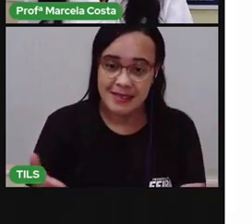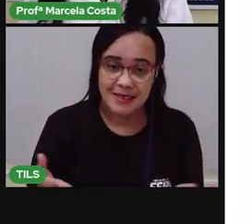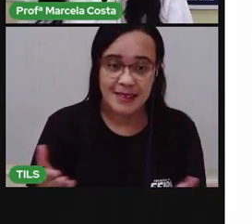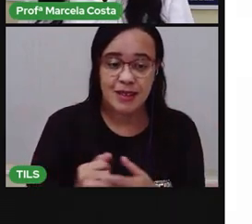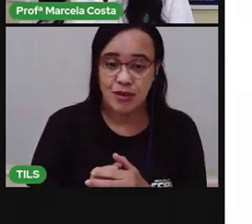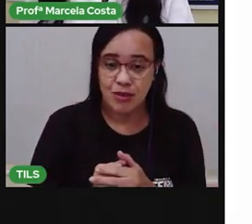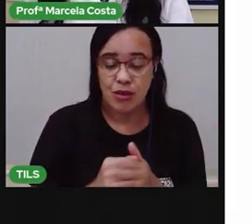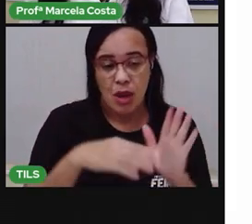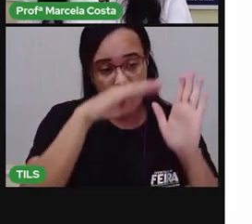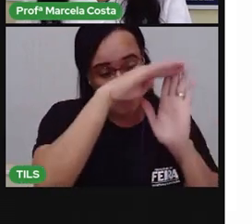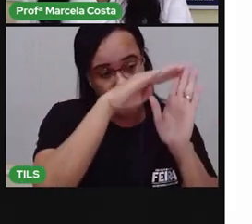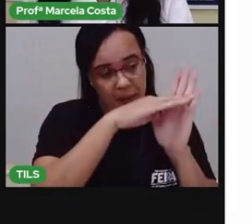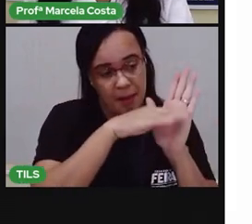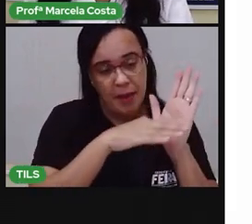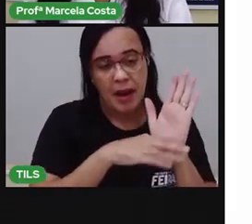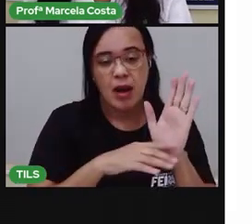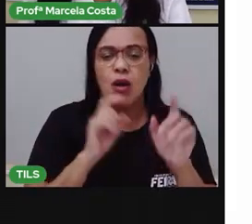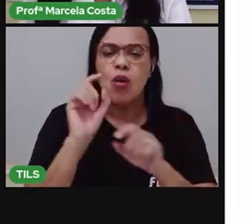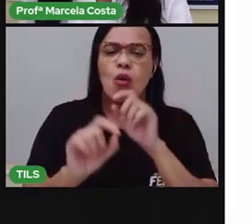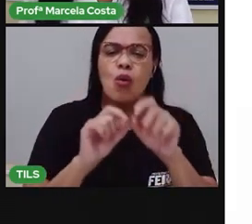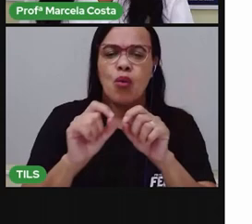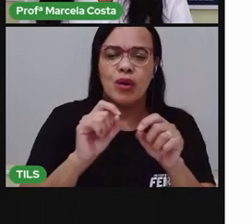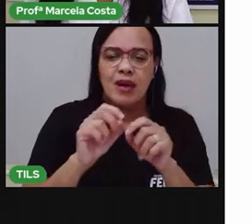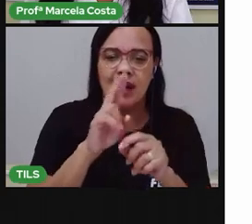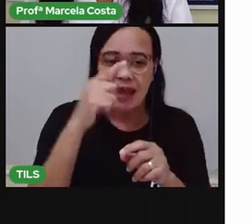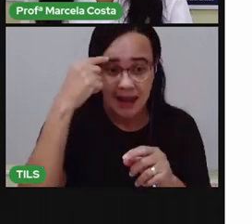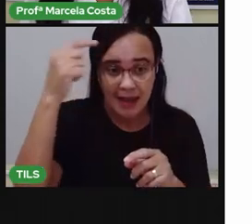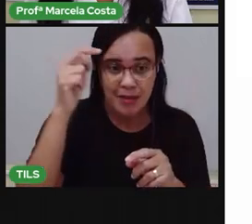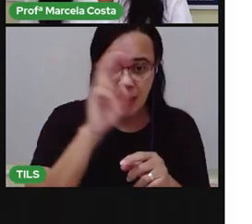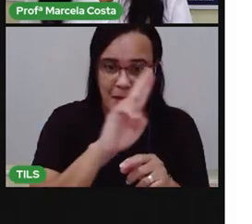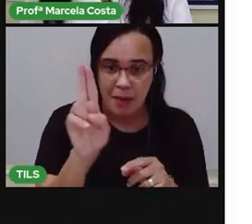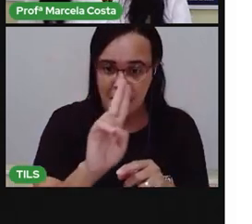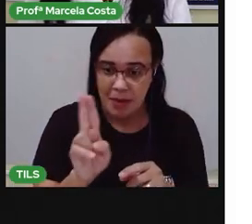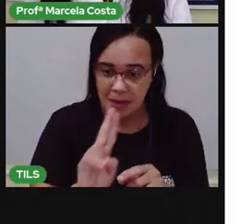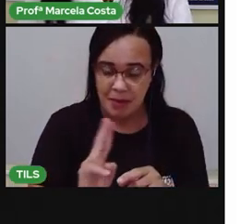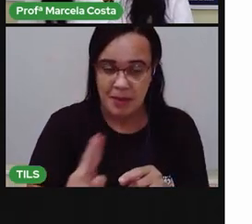uma lista elencando produtos domésticos.